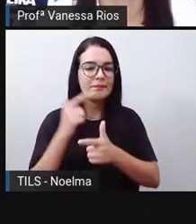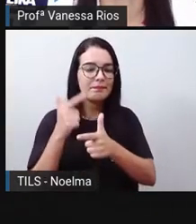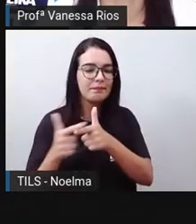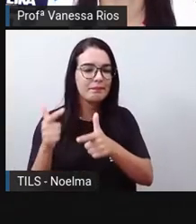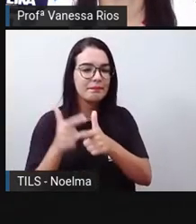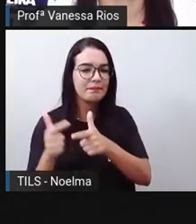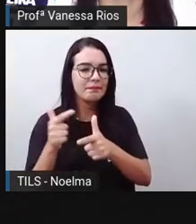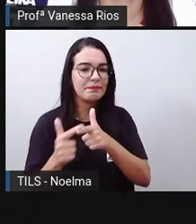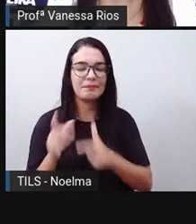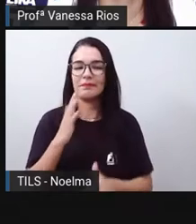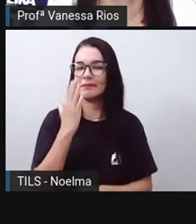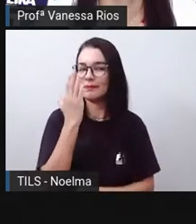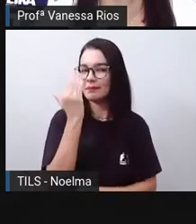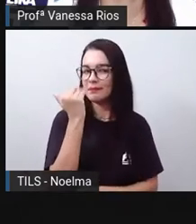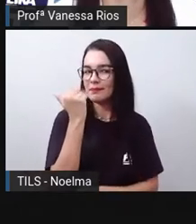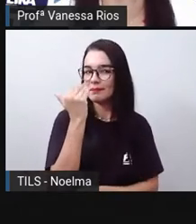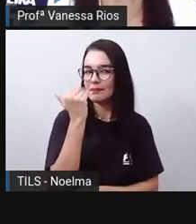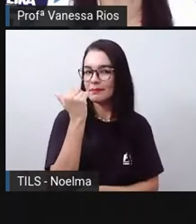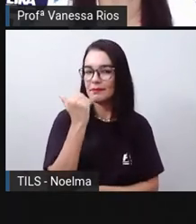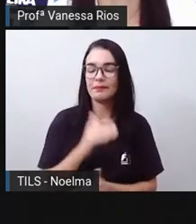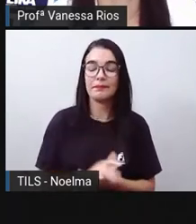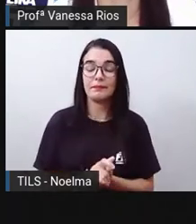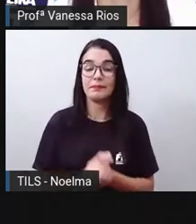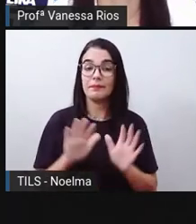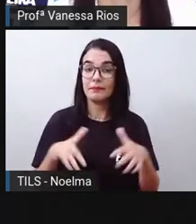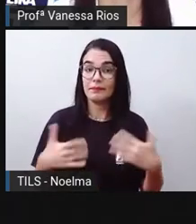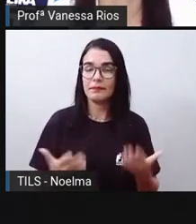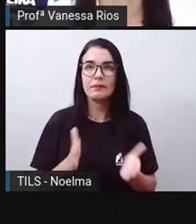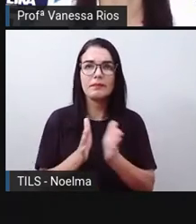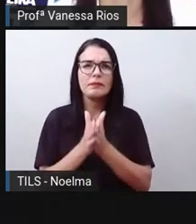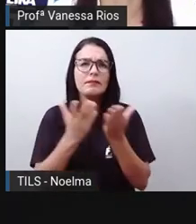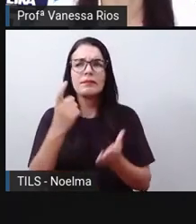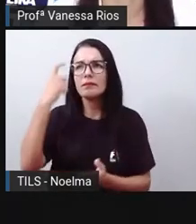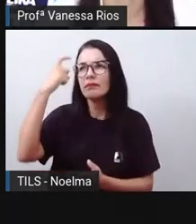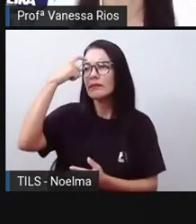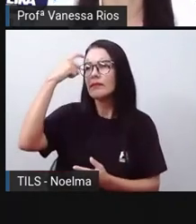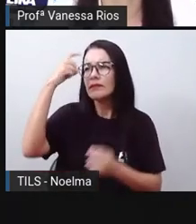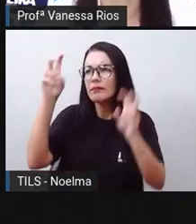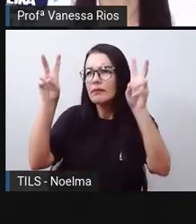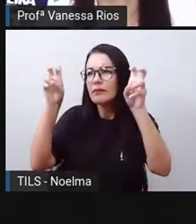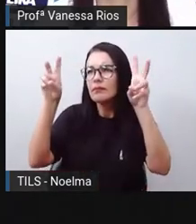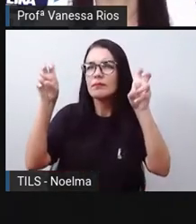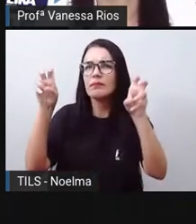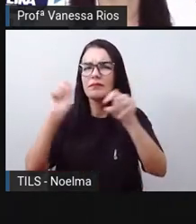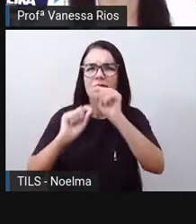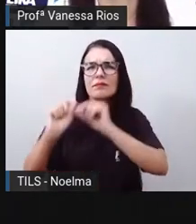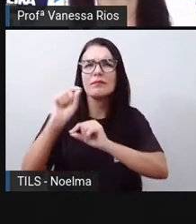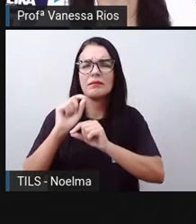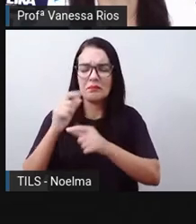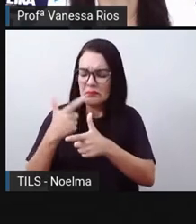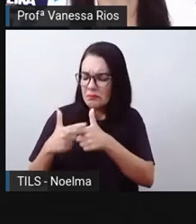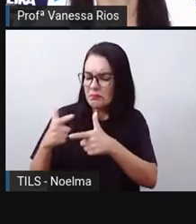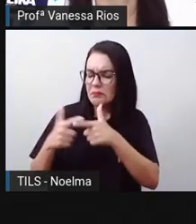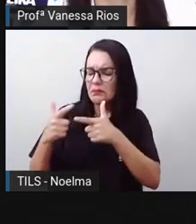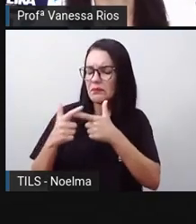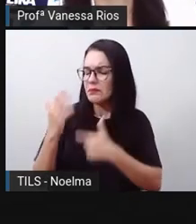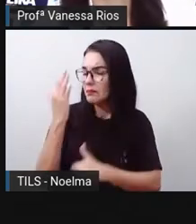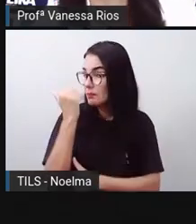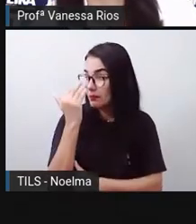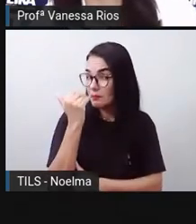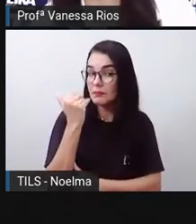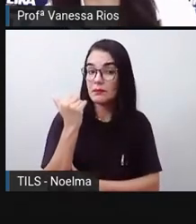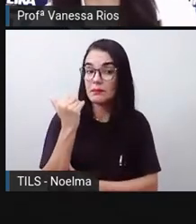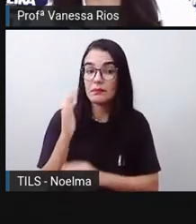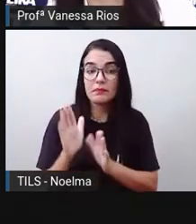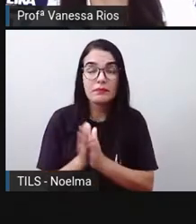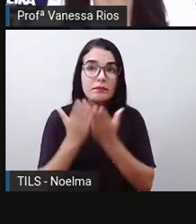distúrbios alimentares. Quando a gente pensa nesse título aí, muitas coisas podem vir, né, à nossa cabeça. Quando a gente fala